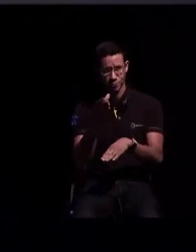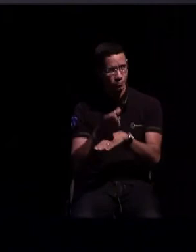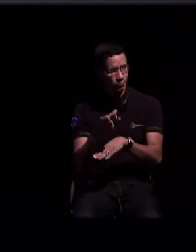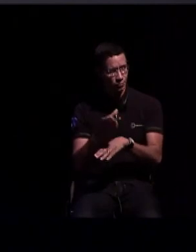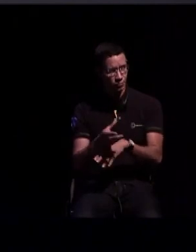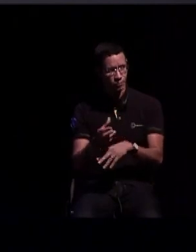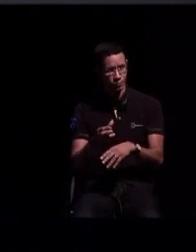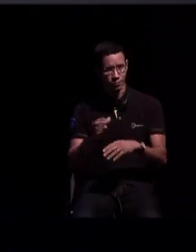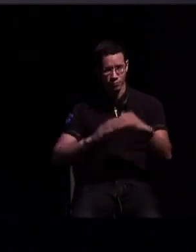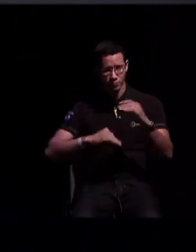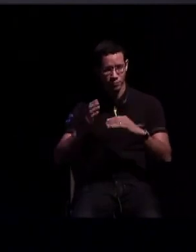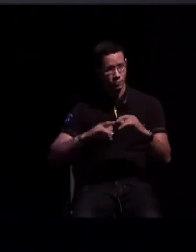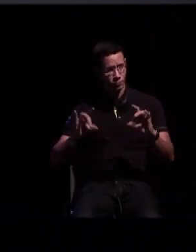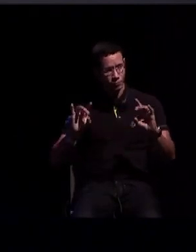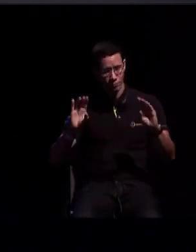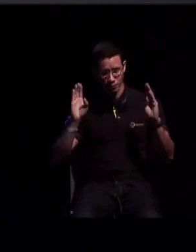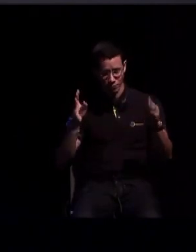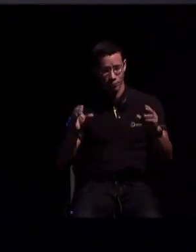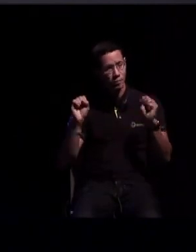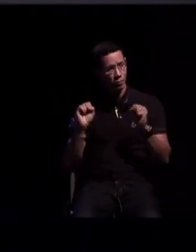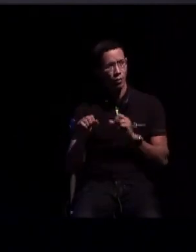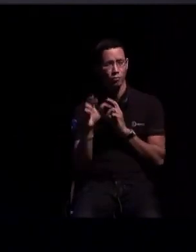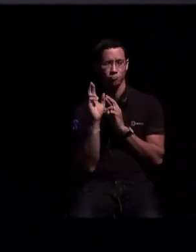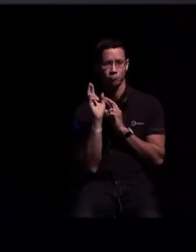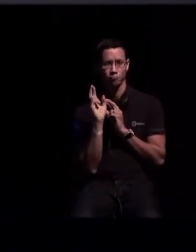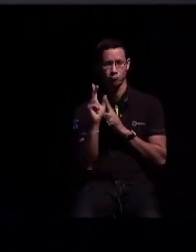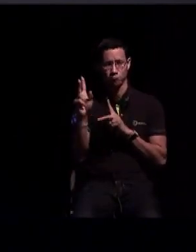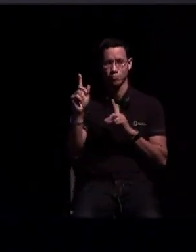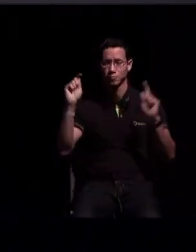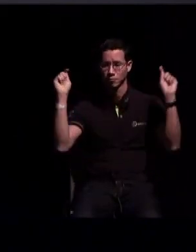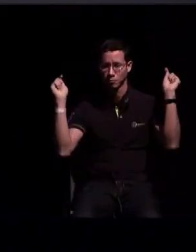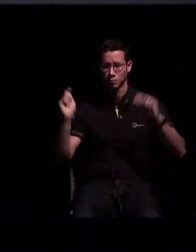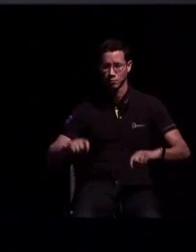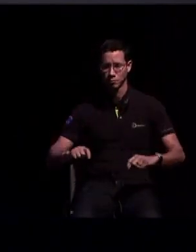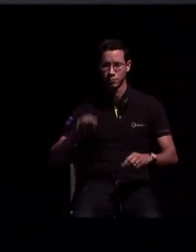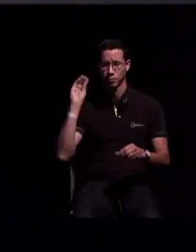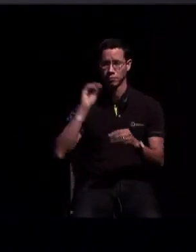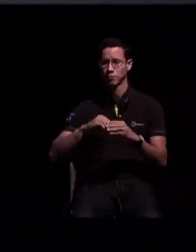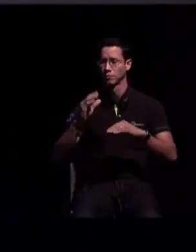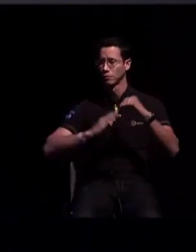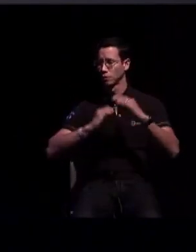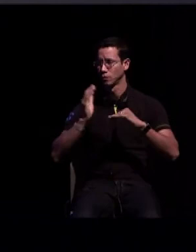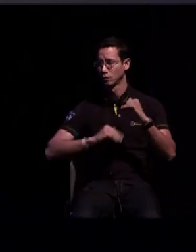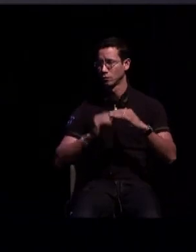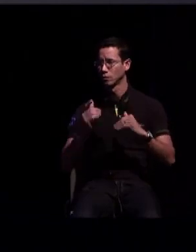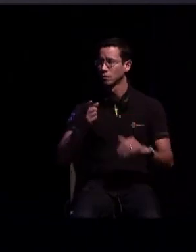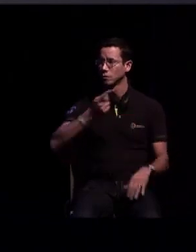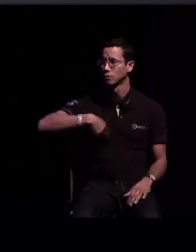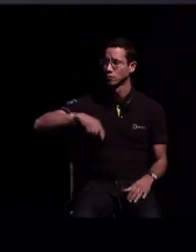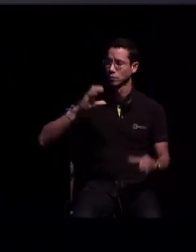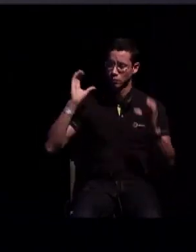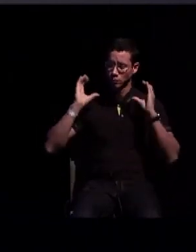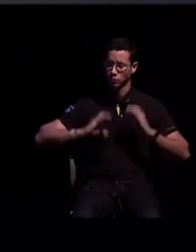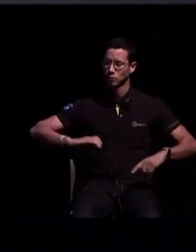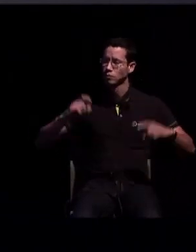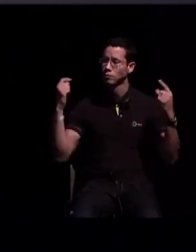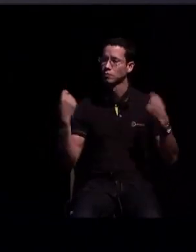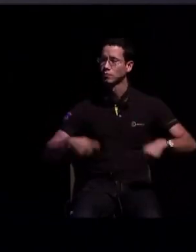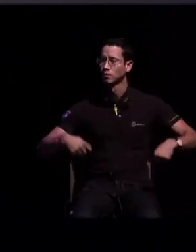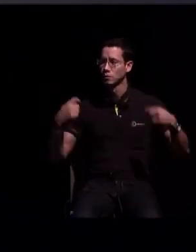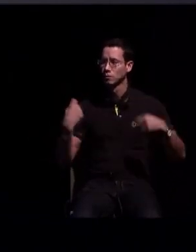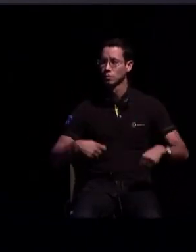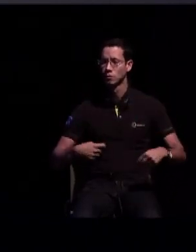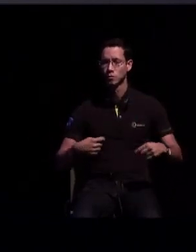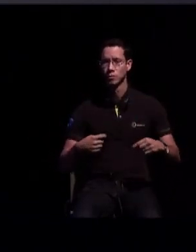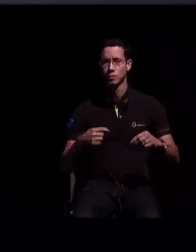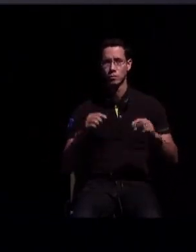específica, a gente pode fazer a diferença, sim, dentro dessa atividade. Né? Quer dizer, o nosso comportamento tem que ser